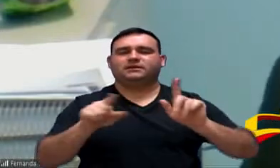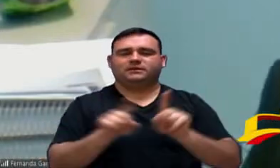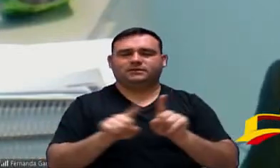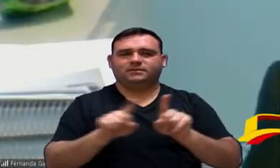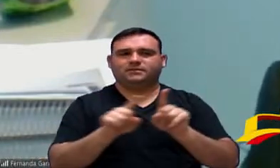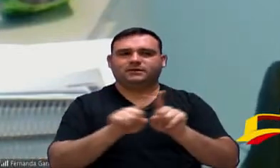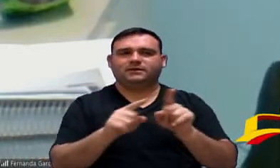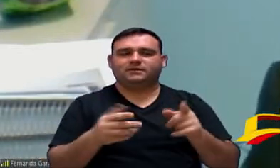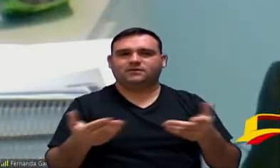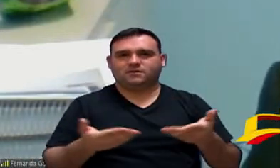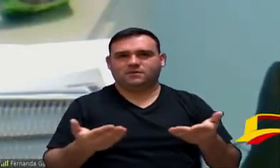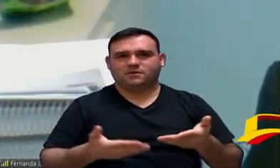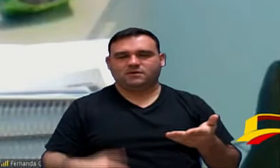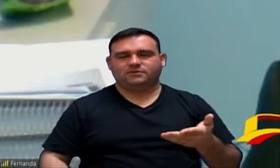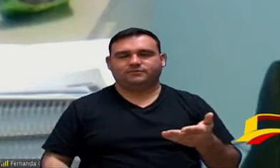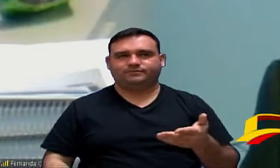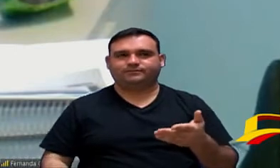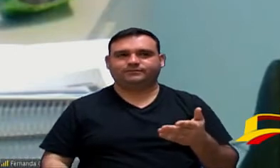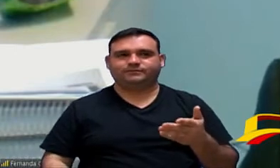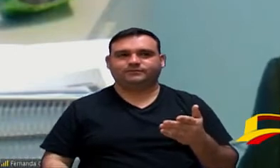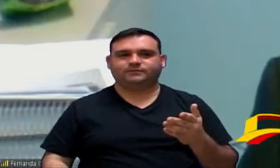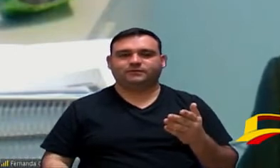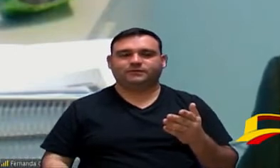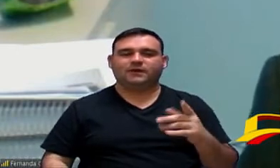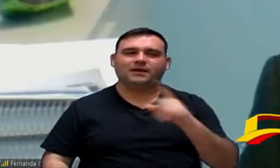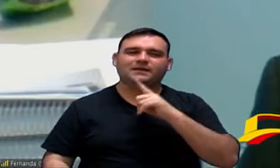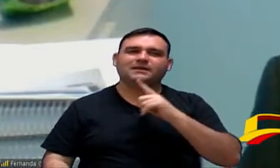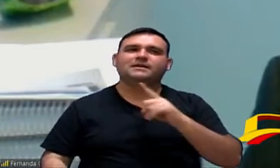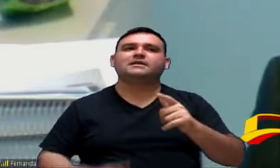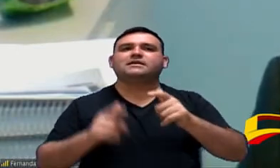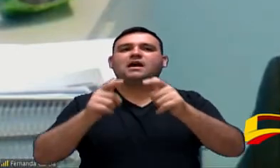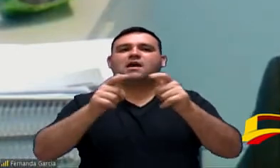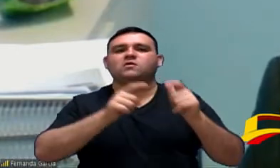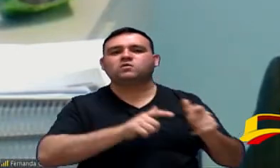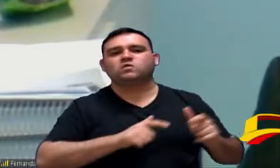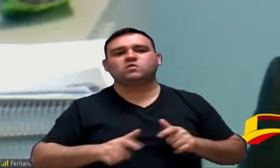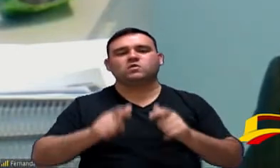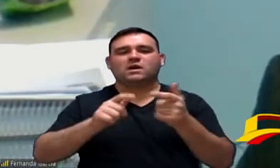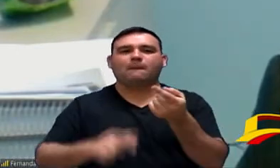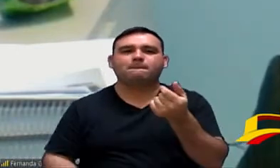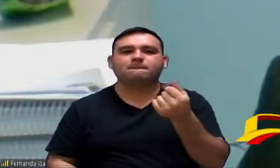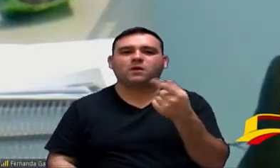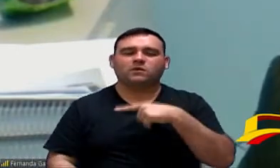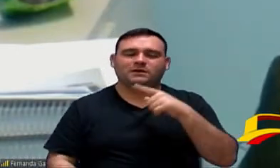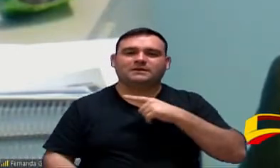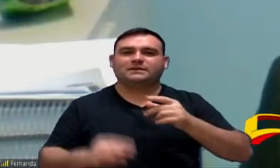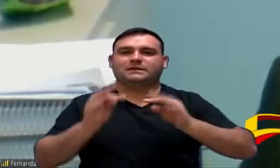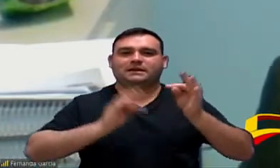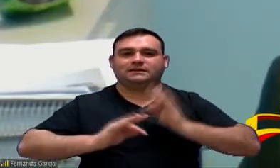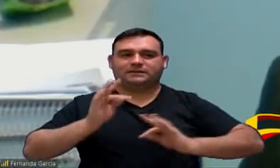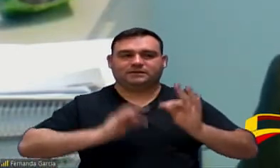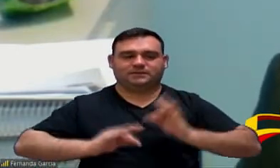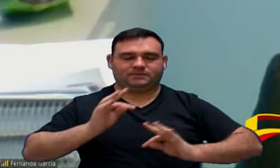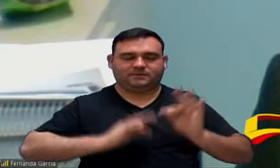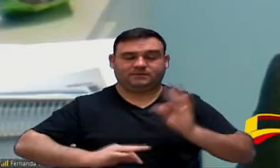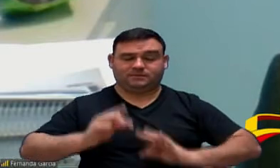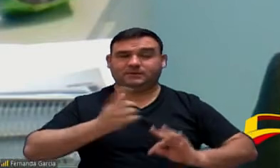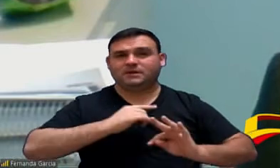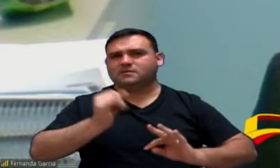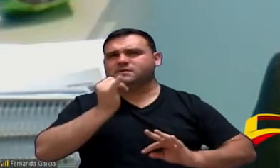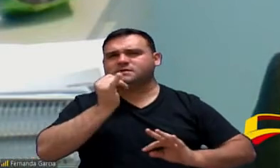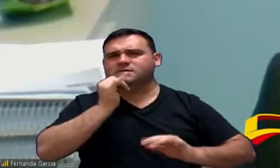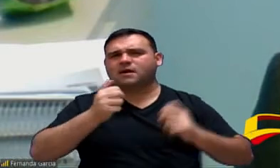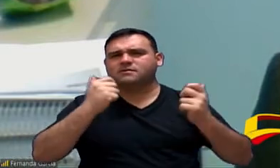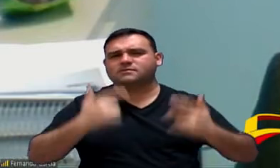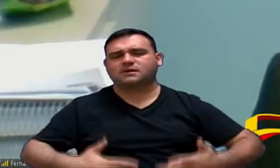também essa, assim, poucos espaços para tratamento, né? Então, eu espero que isso possa seguir como exemplo